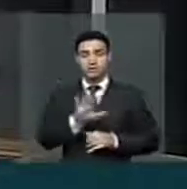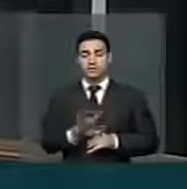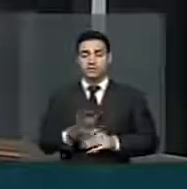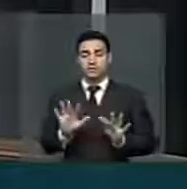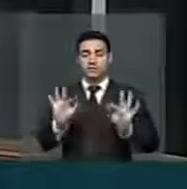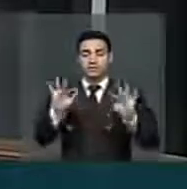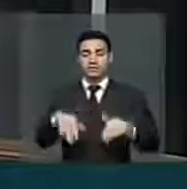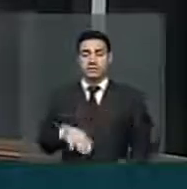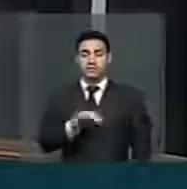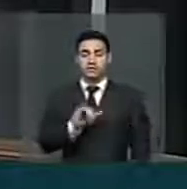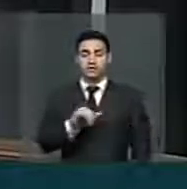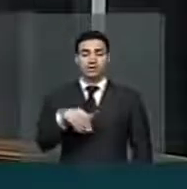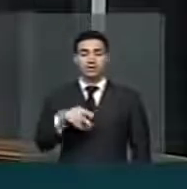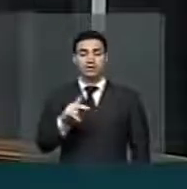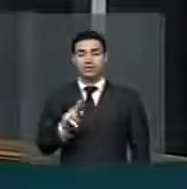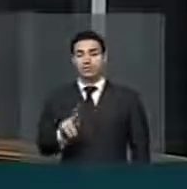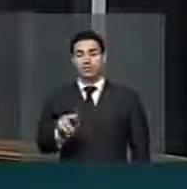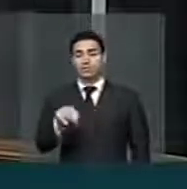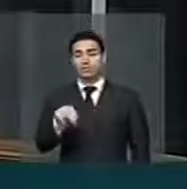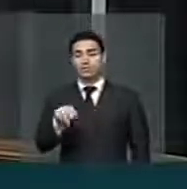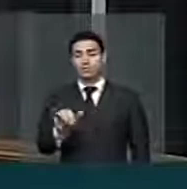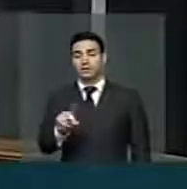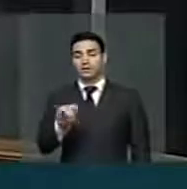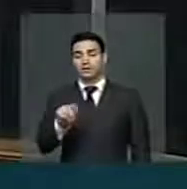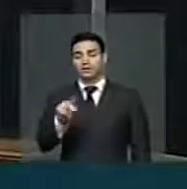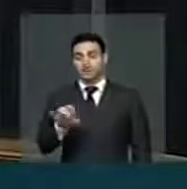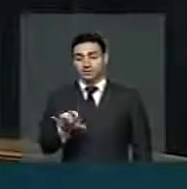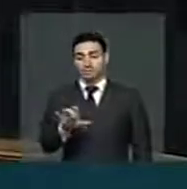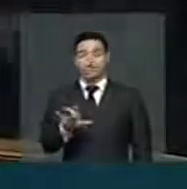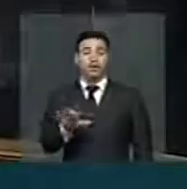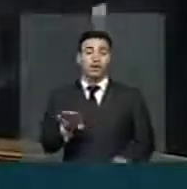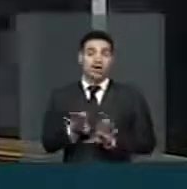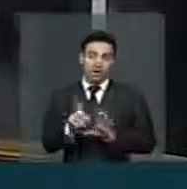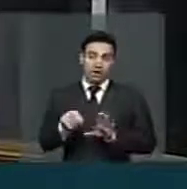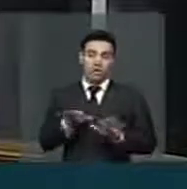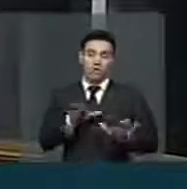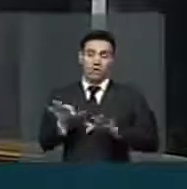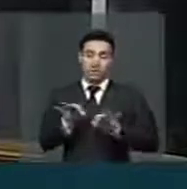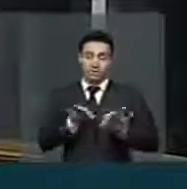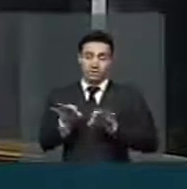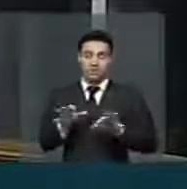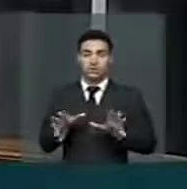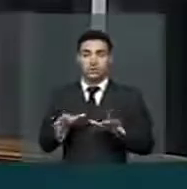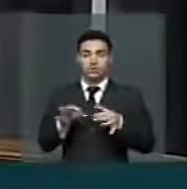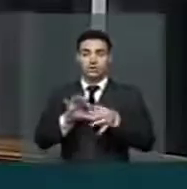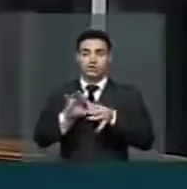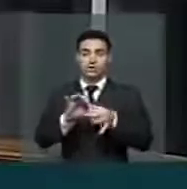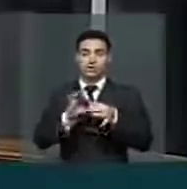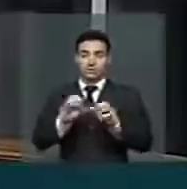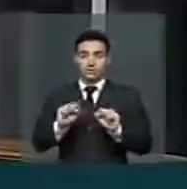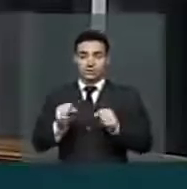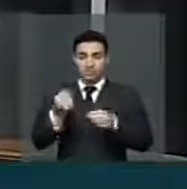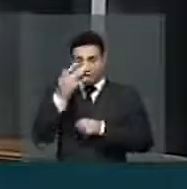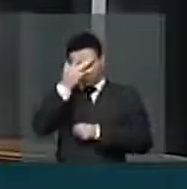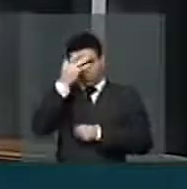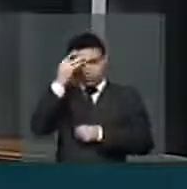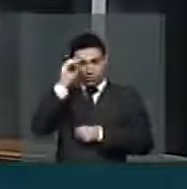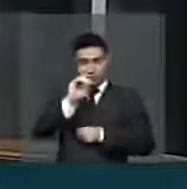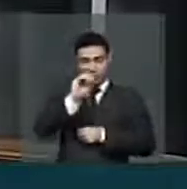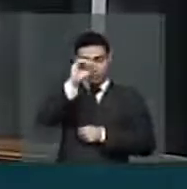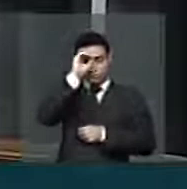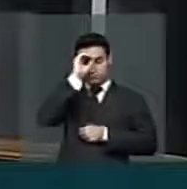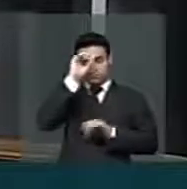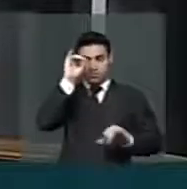Essa campanha é organizada pela União em Defesa das Vítimas de Violência, a nossa querida UDVV.